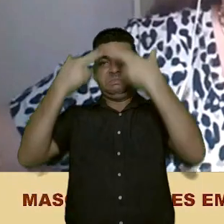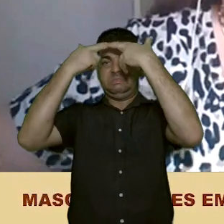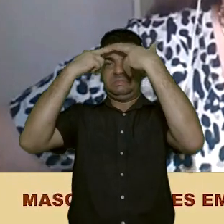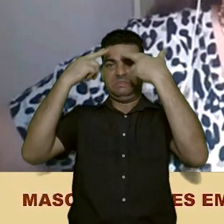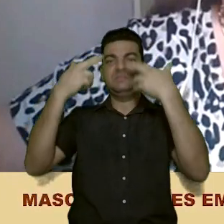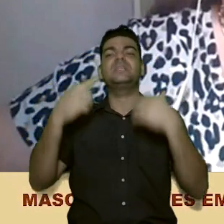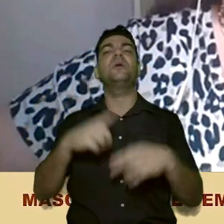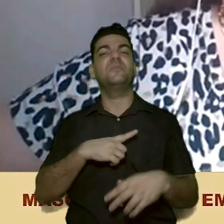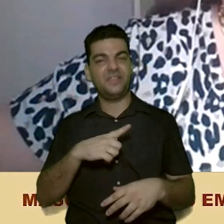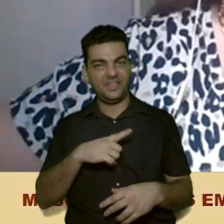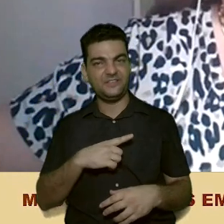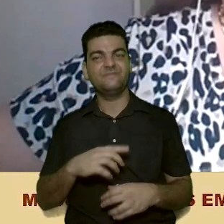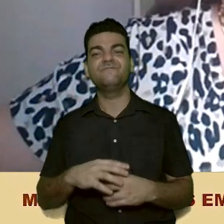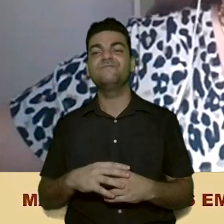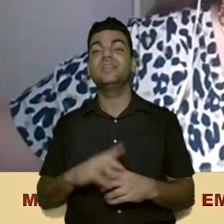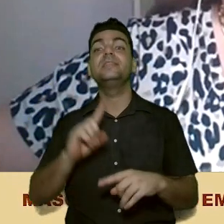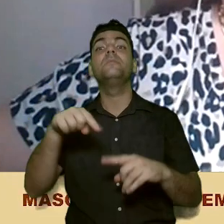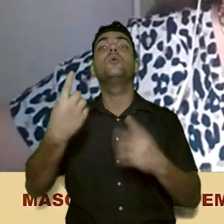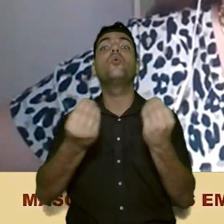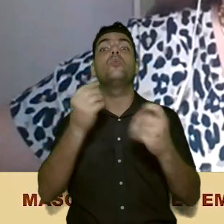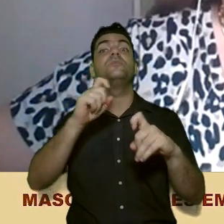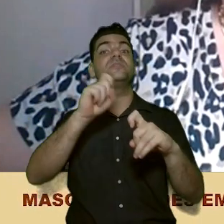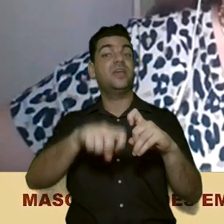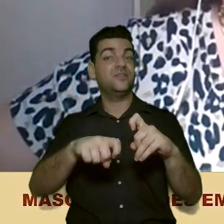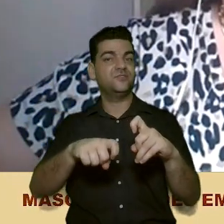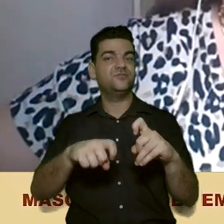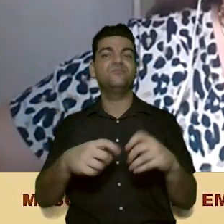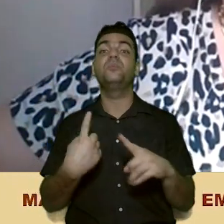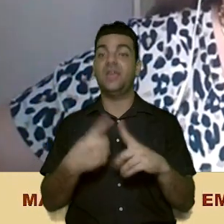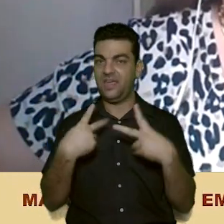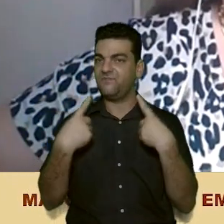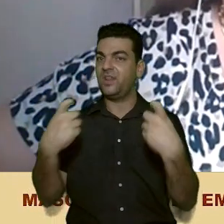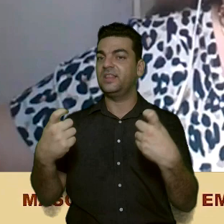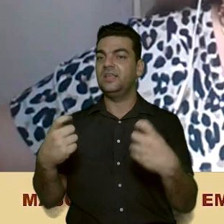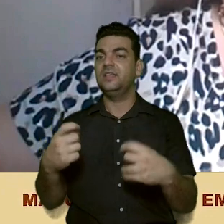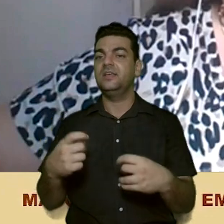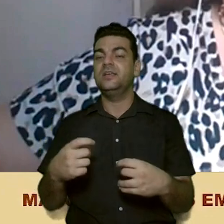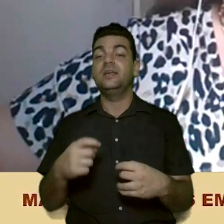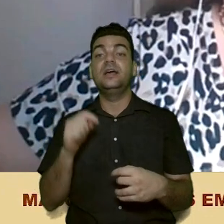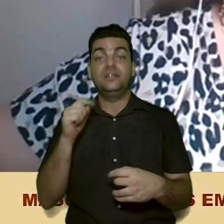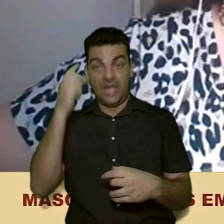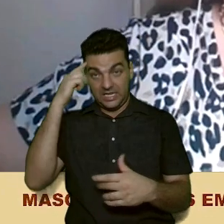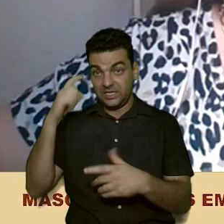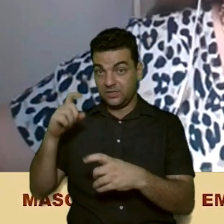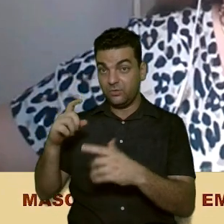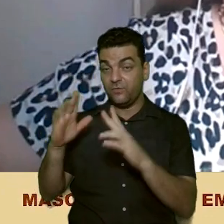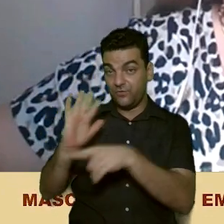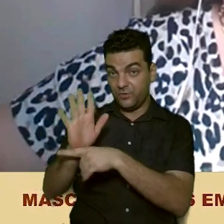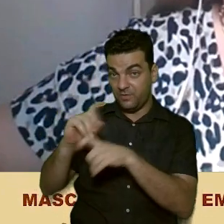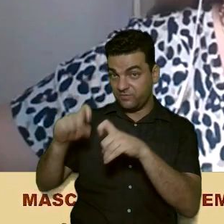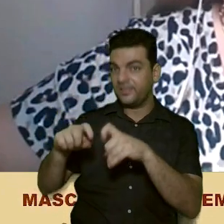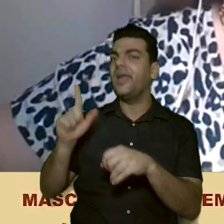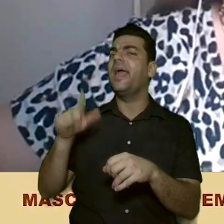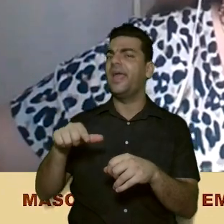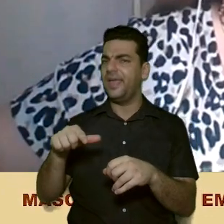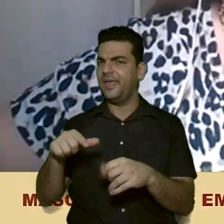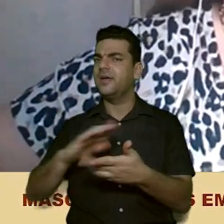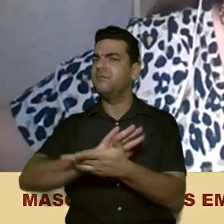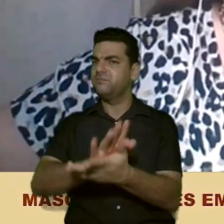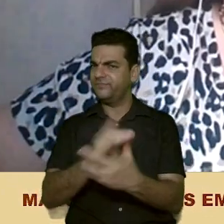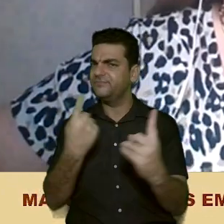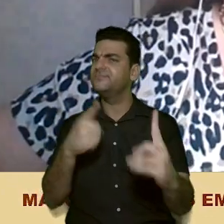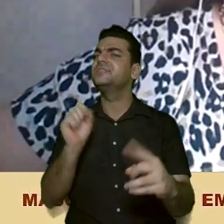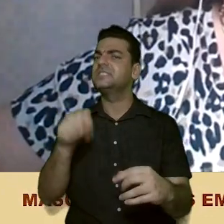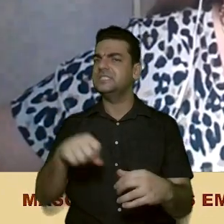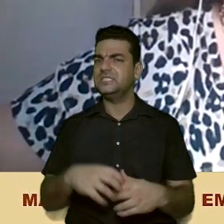sexualidade do homem, como na reprodução de violência, porque esses filmes todos são violentos, né, são super violentos fisicamente e